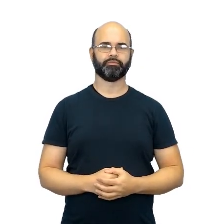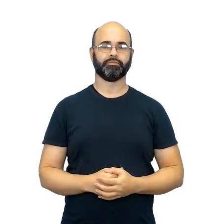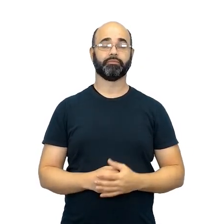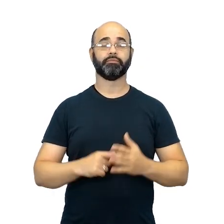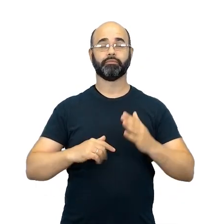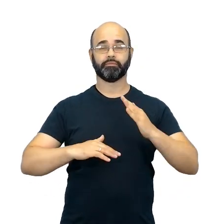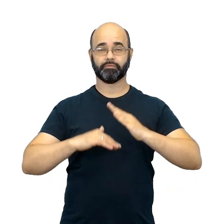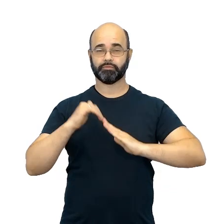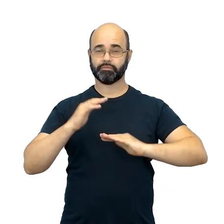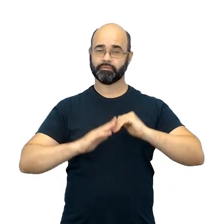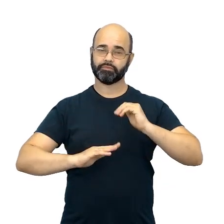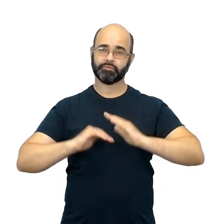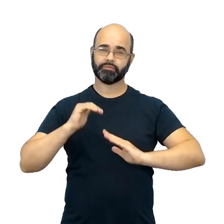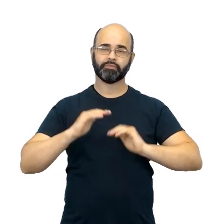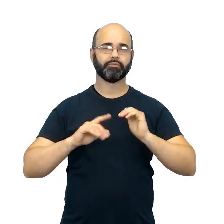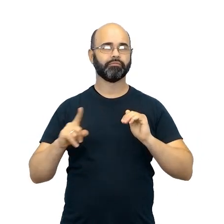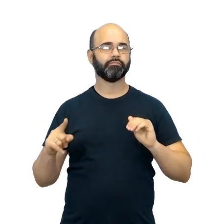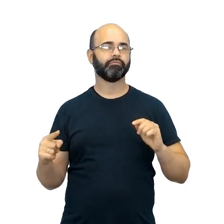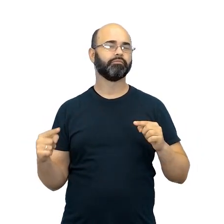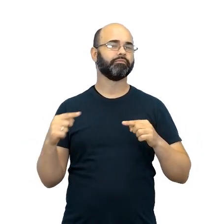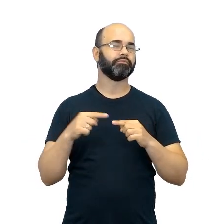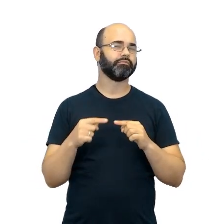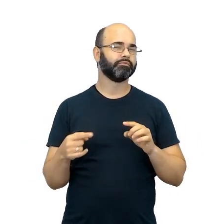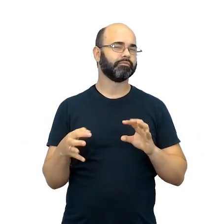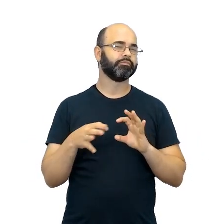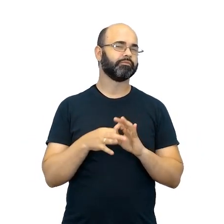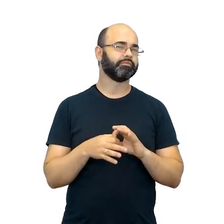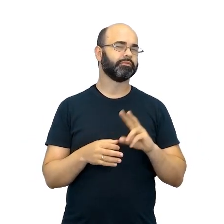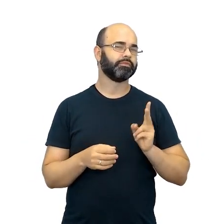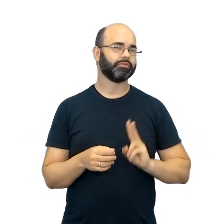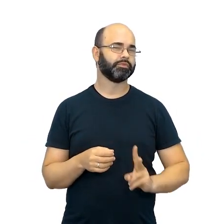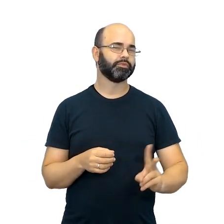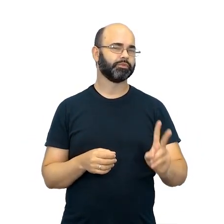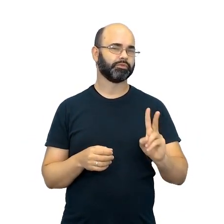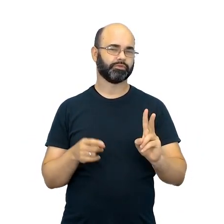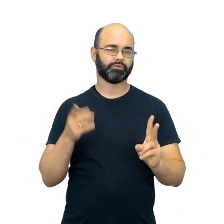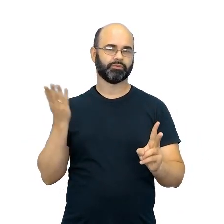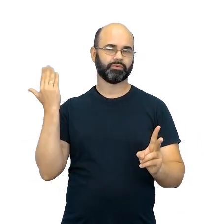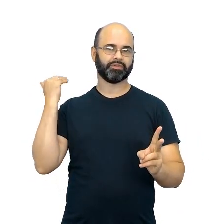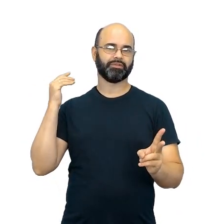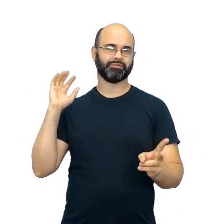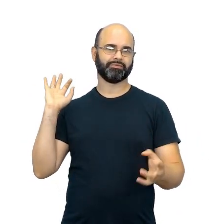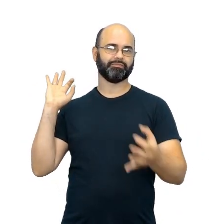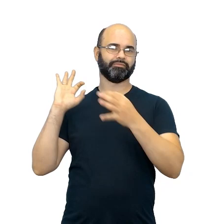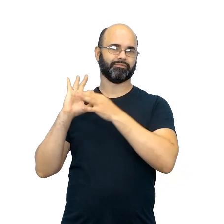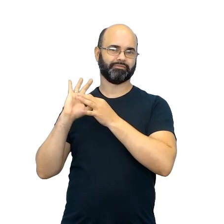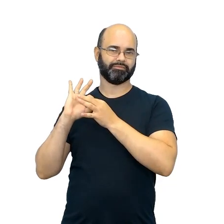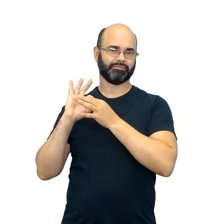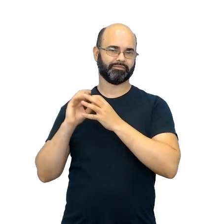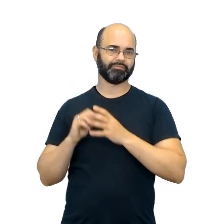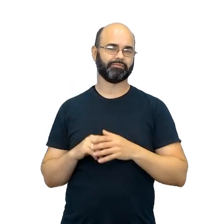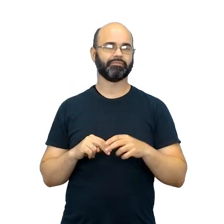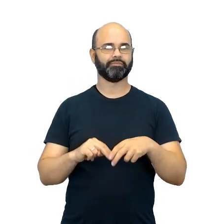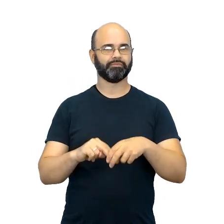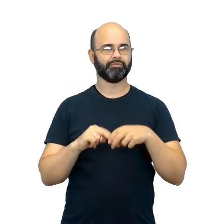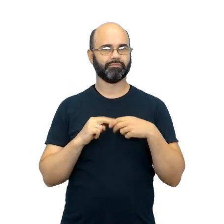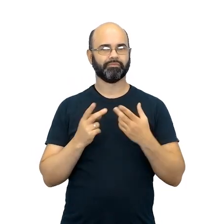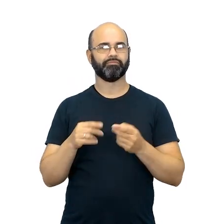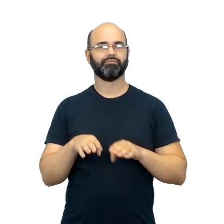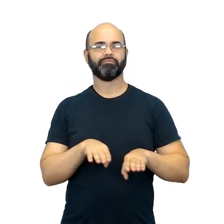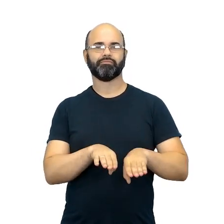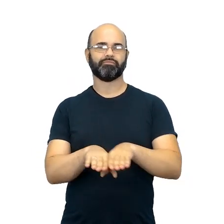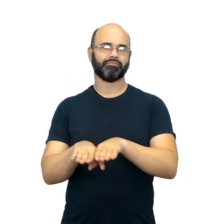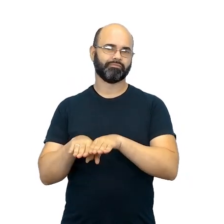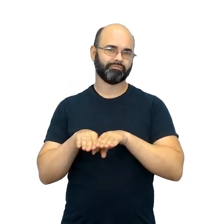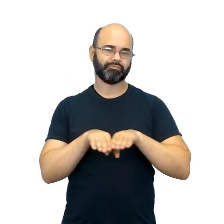ainda está relacionada com São Paulo Faz Escola, com o currículo anterior. Então, por isso que ela não tem aquele padrão numérico que a